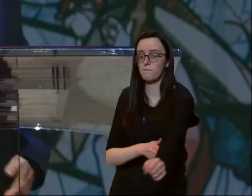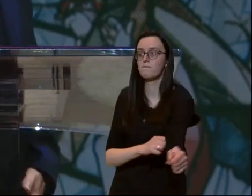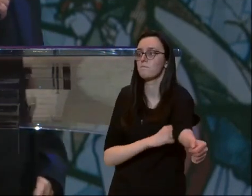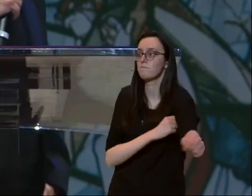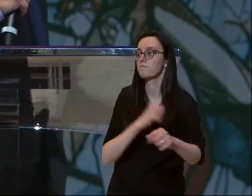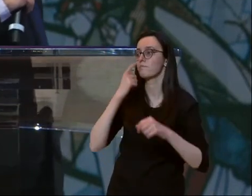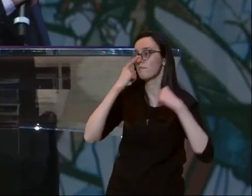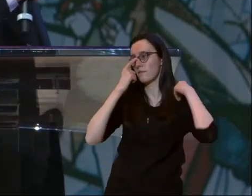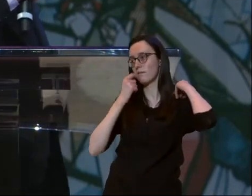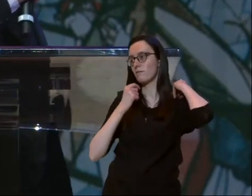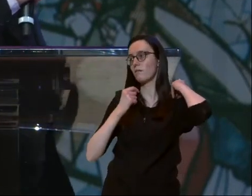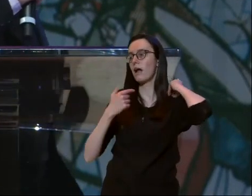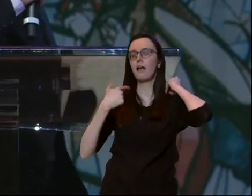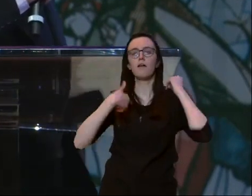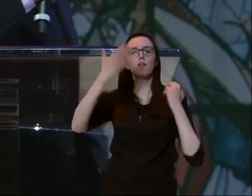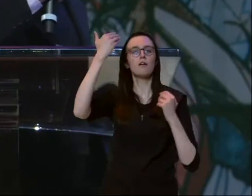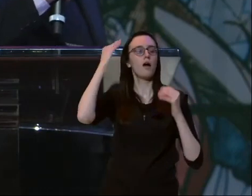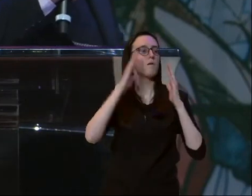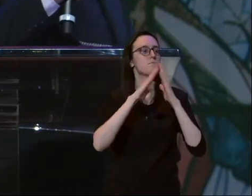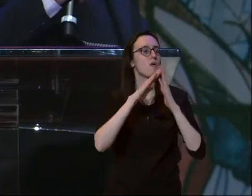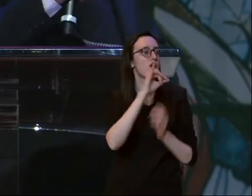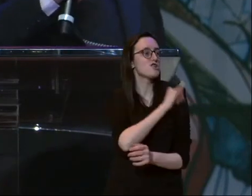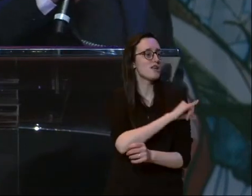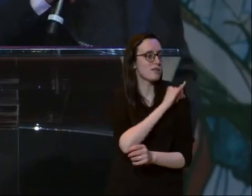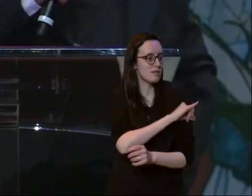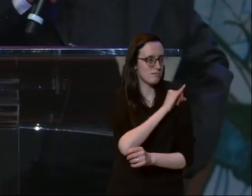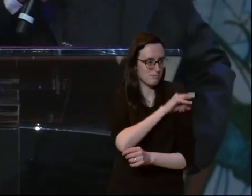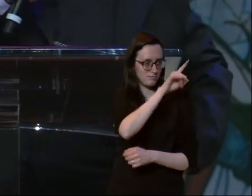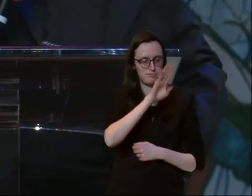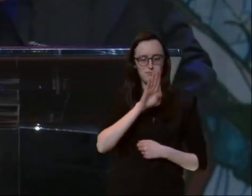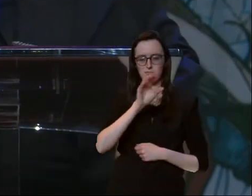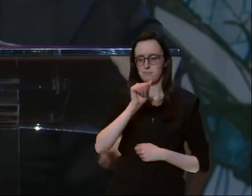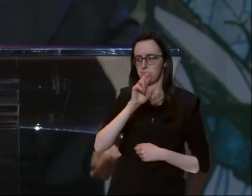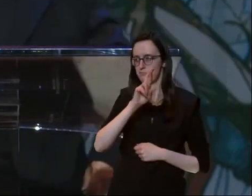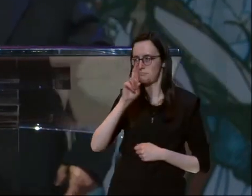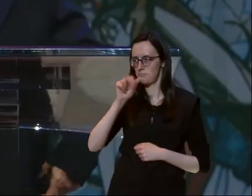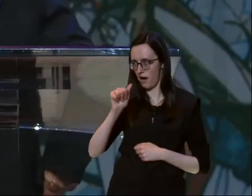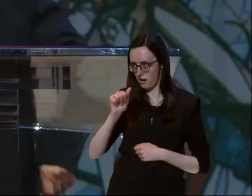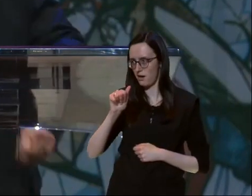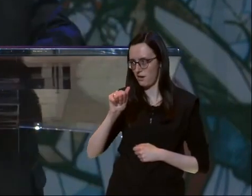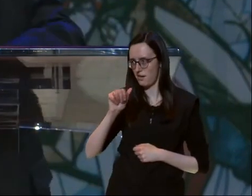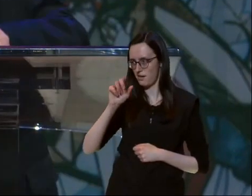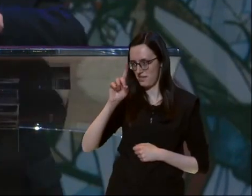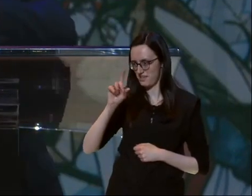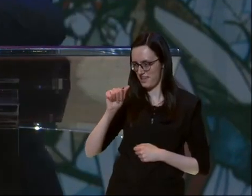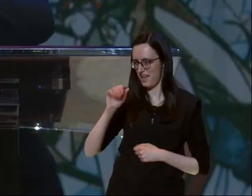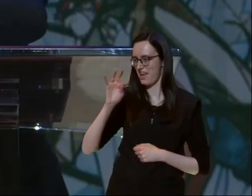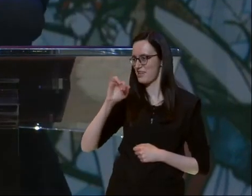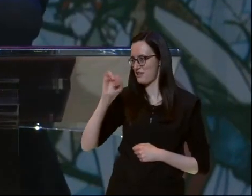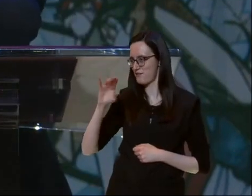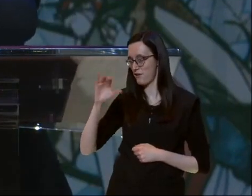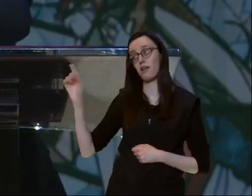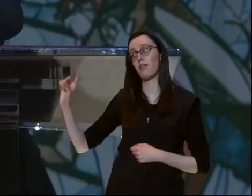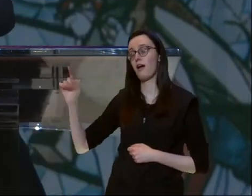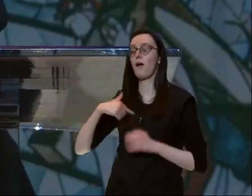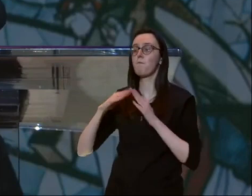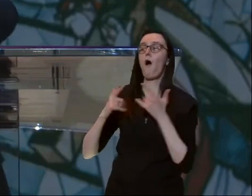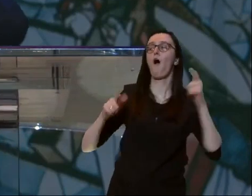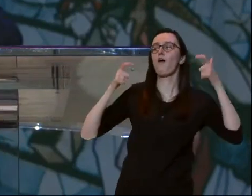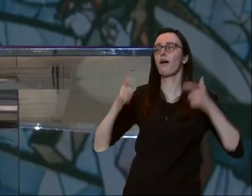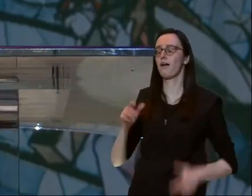digo sempre, eu morava na Barra. Aí o pessoal, Barra da Tijuca, pastor? Eu digo, não, Barra Pesada.